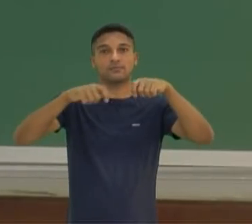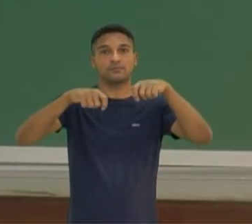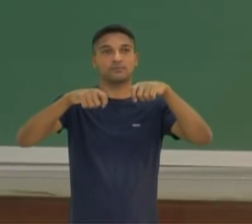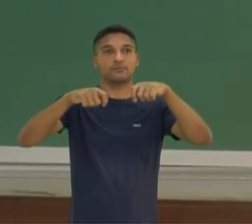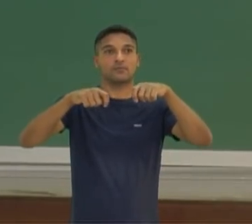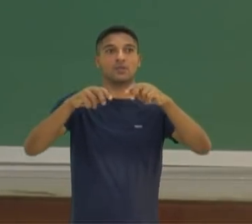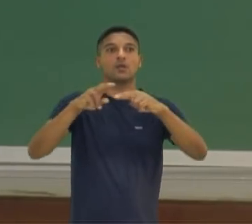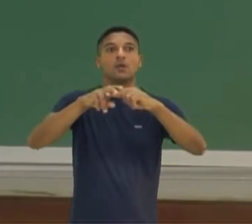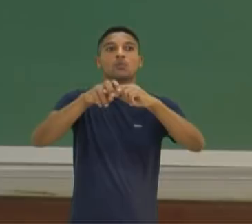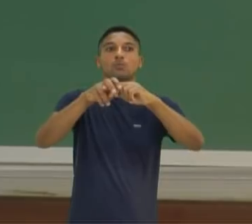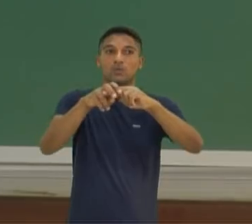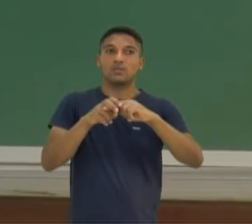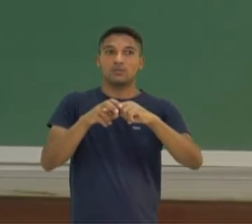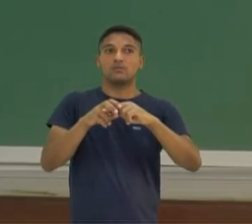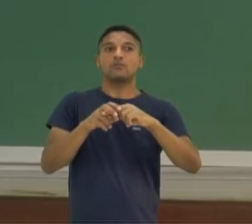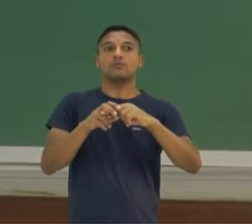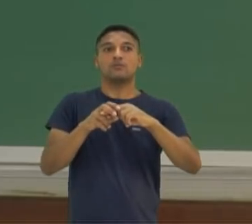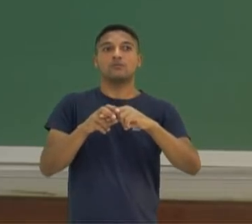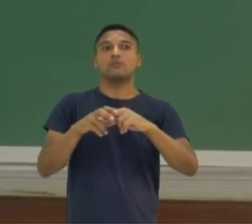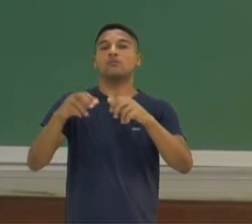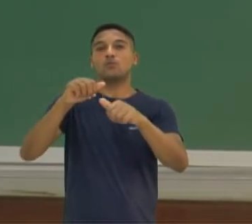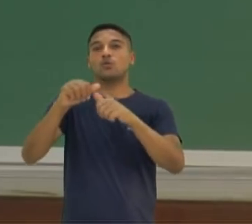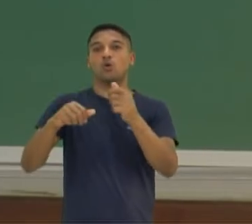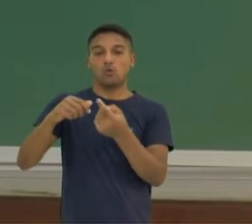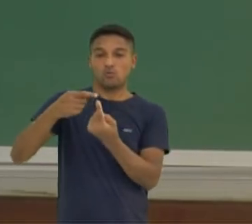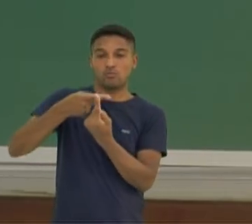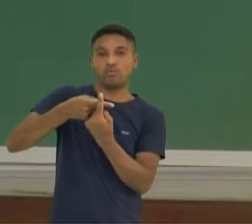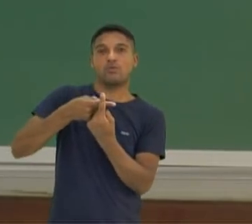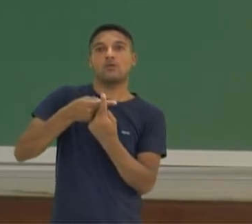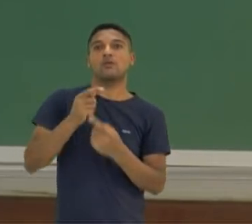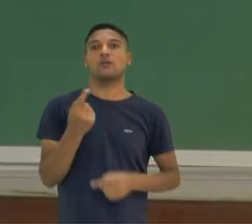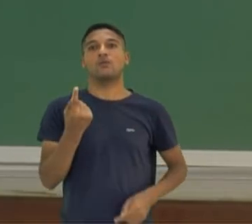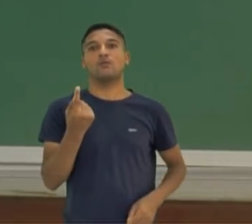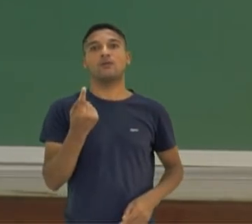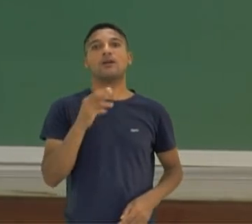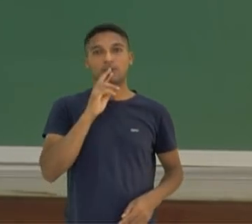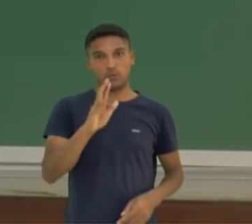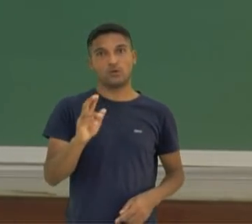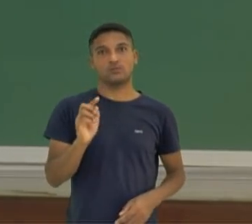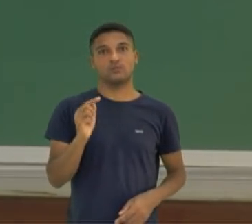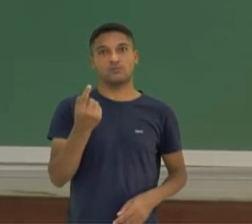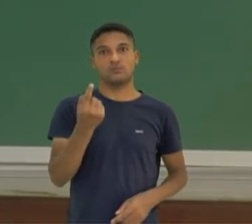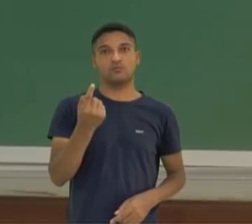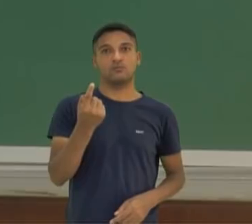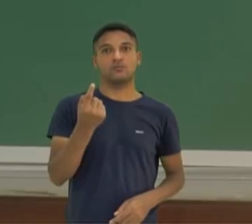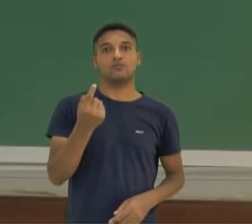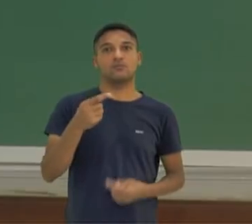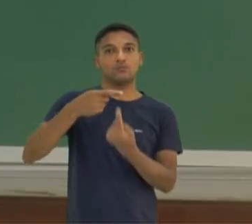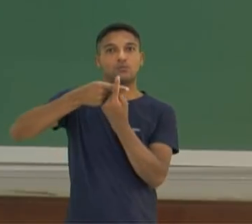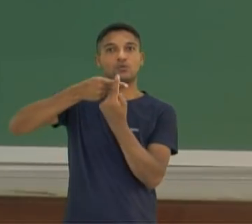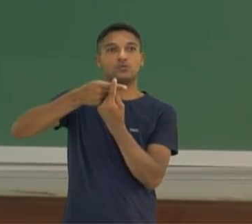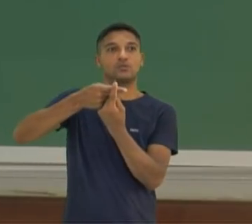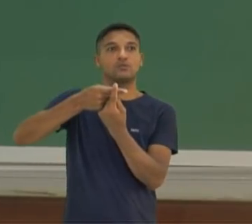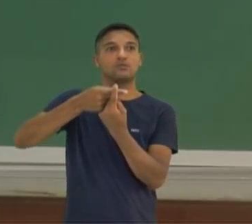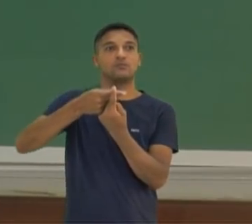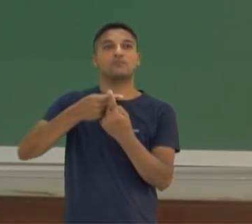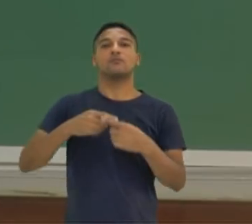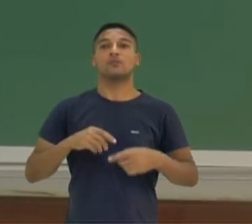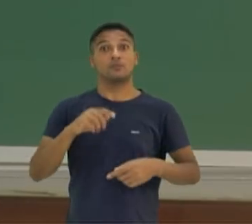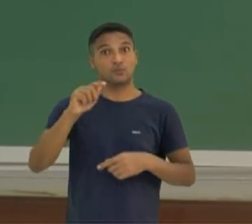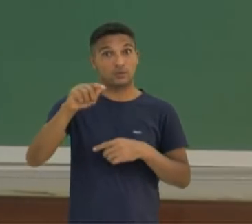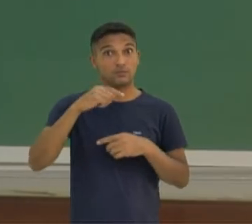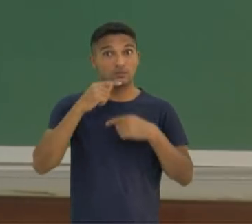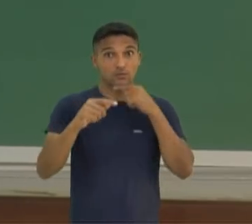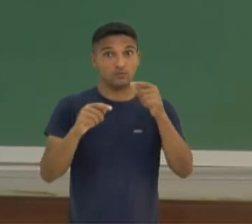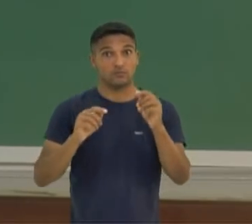este motivo que ficou positivo e o nosso resultado também ficou positivo, beleza? Isso é para não ficar nenhuma